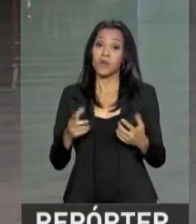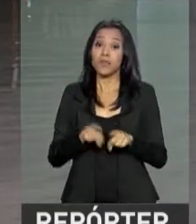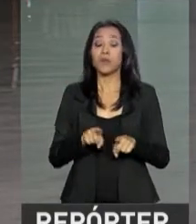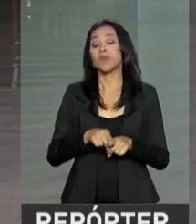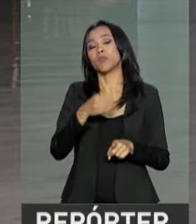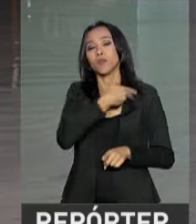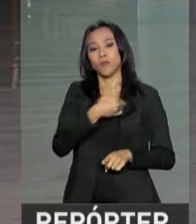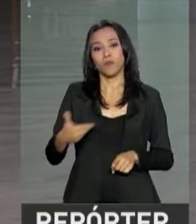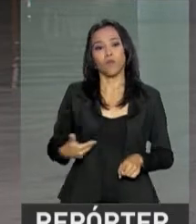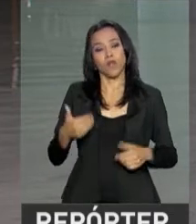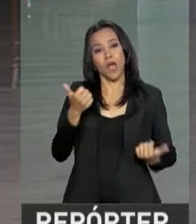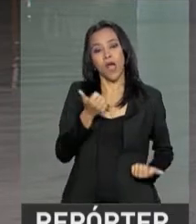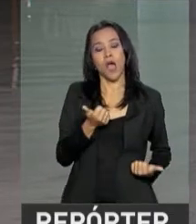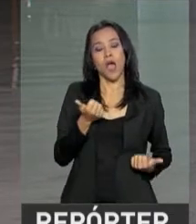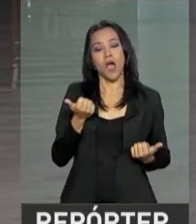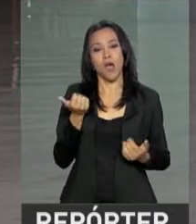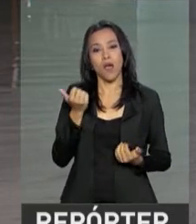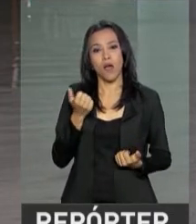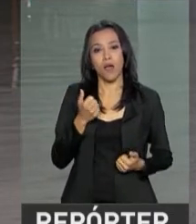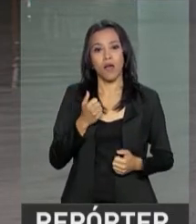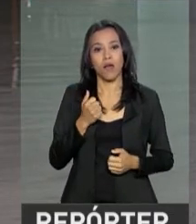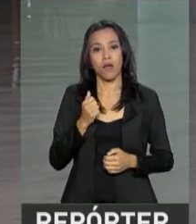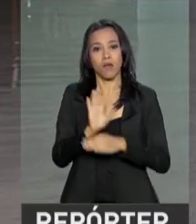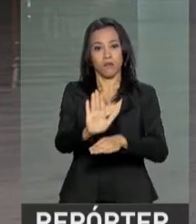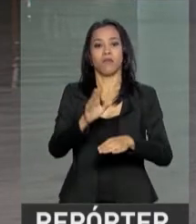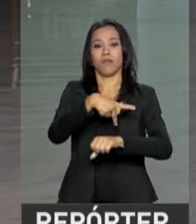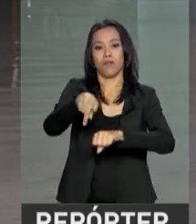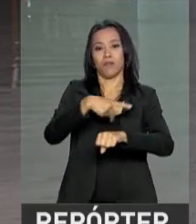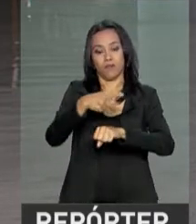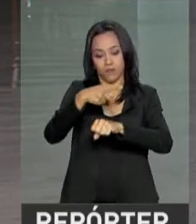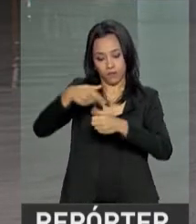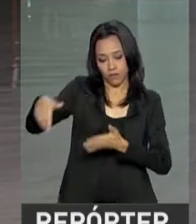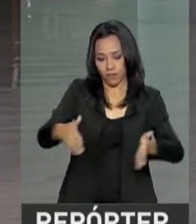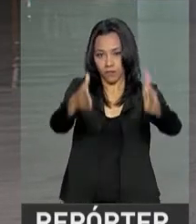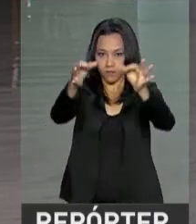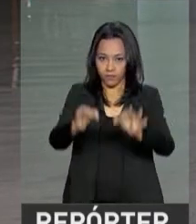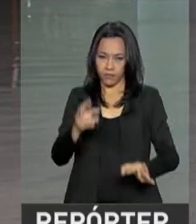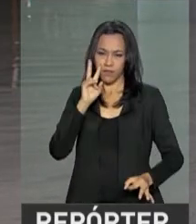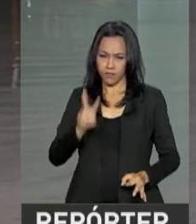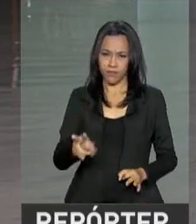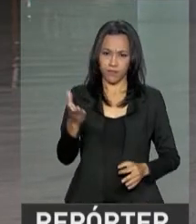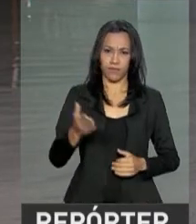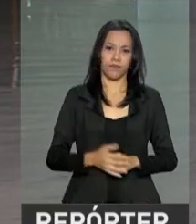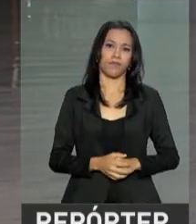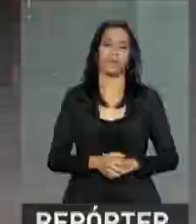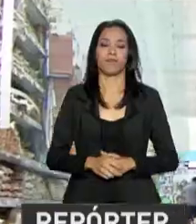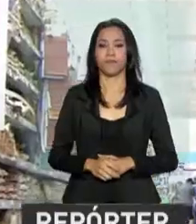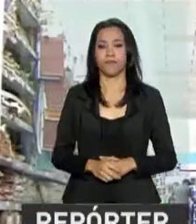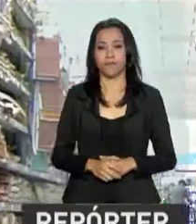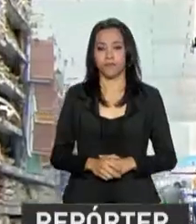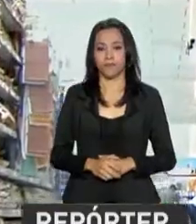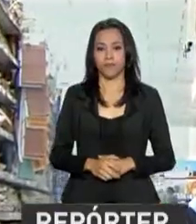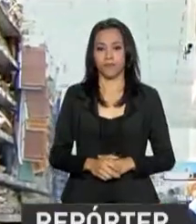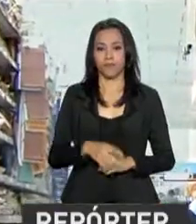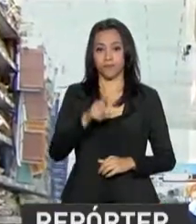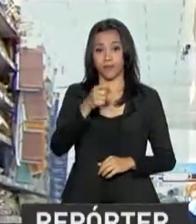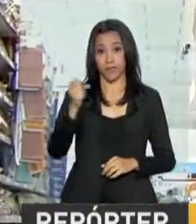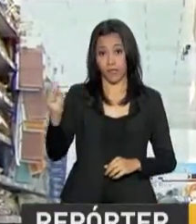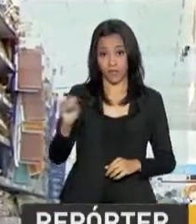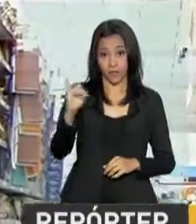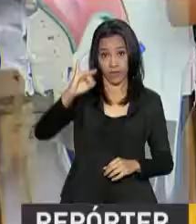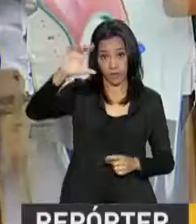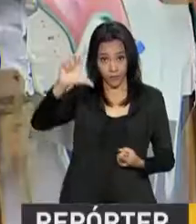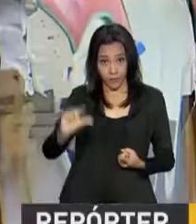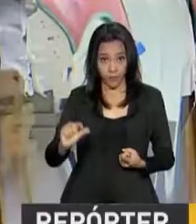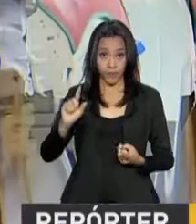ajudou o país a entrar no rumo certo vamos ver na reportagem de gabriela noronha inflação em